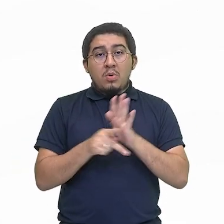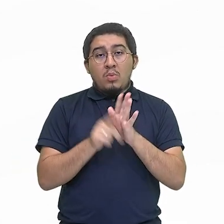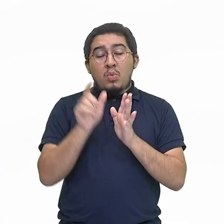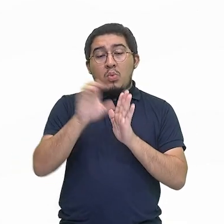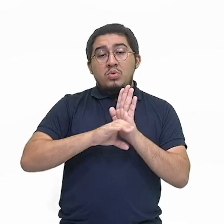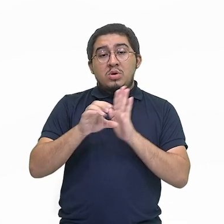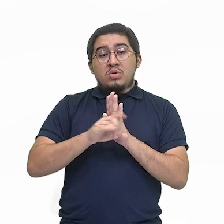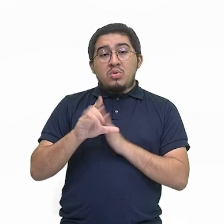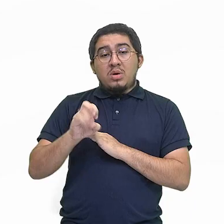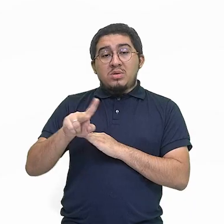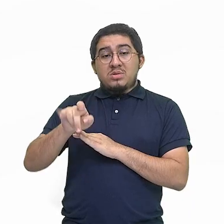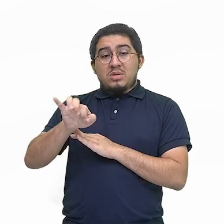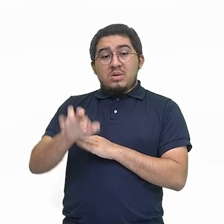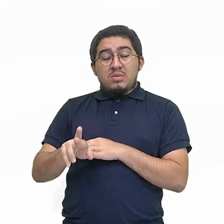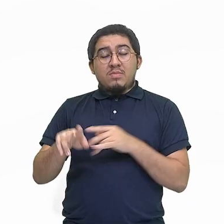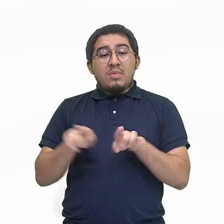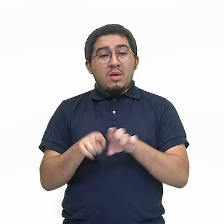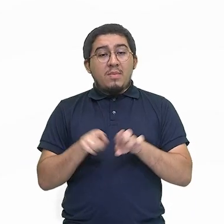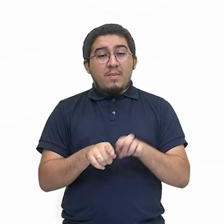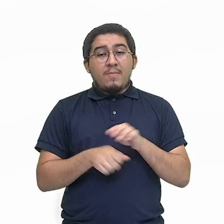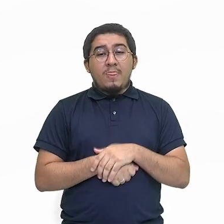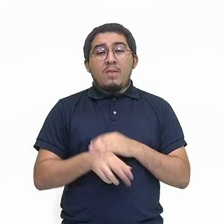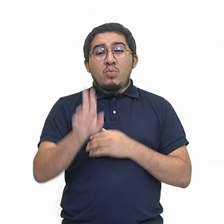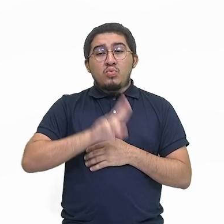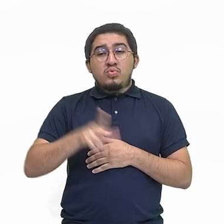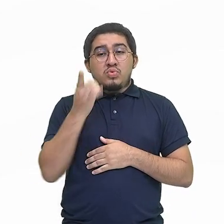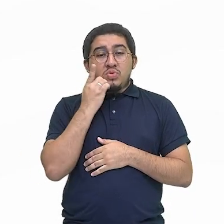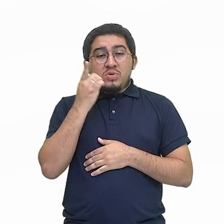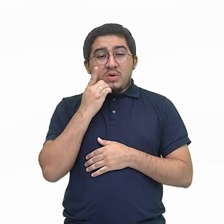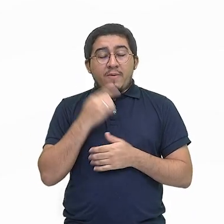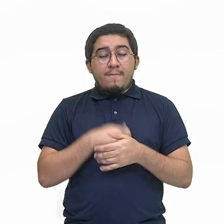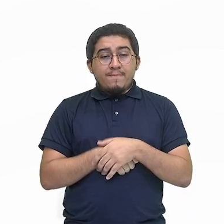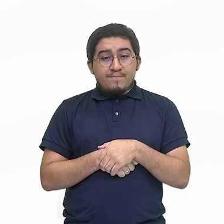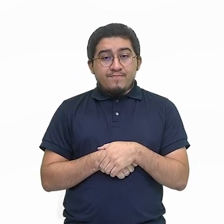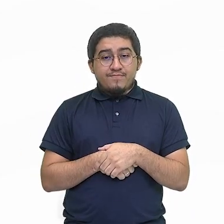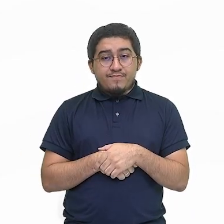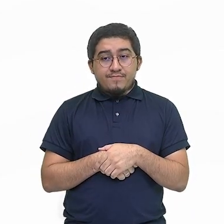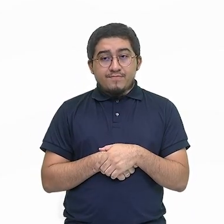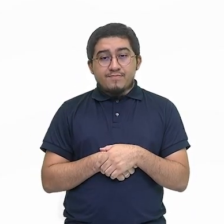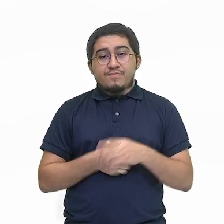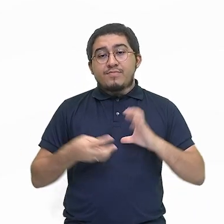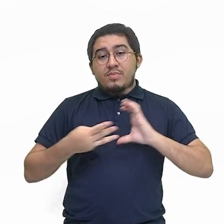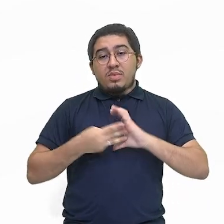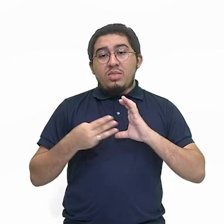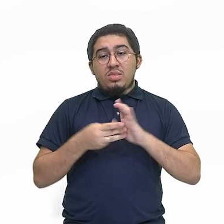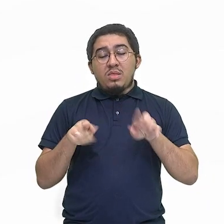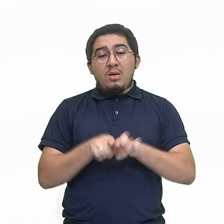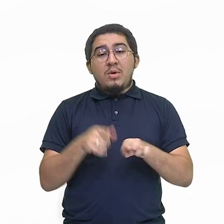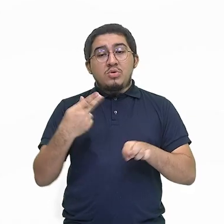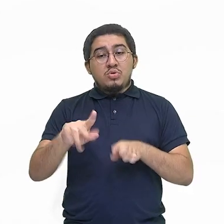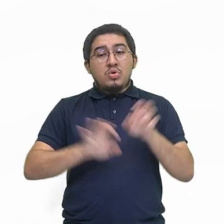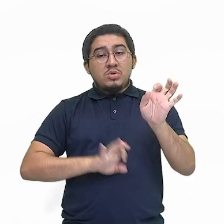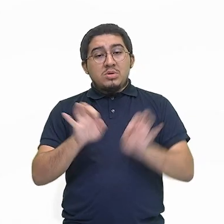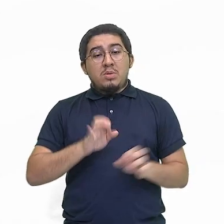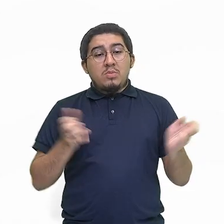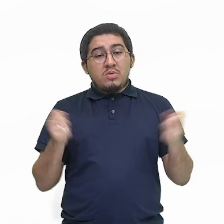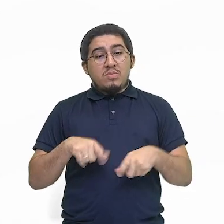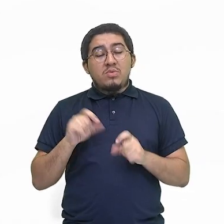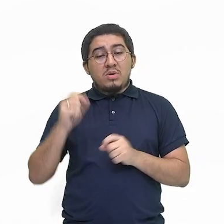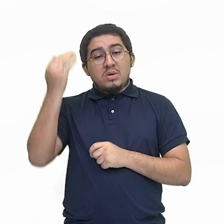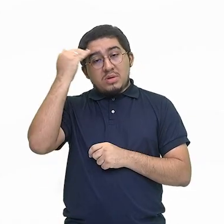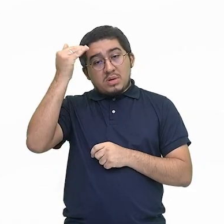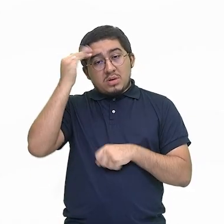que leva ao tumor. As aplicações no cotidiano compreendem que as células e sua organização permite